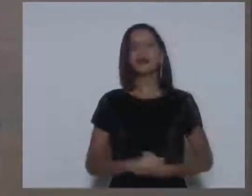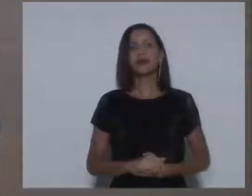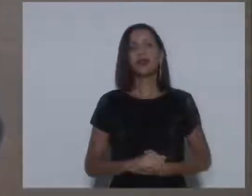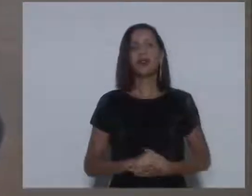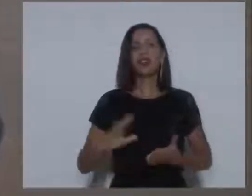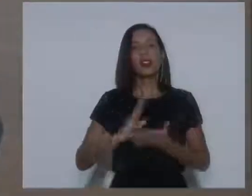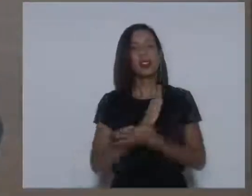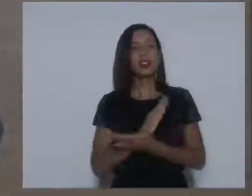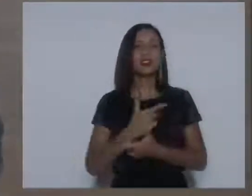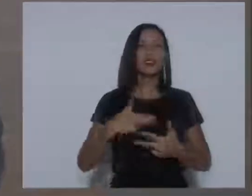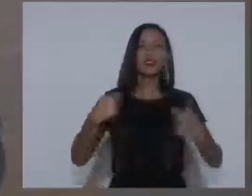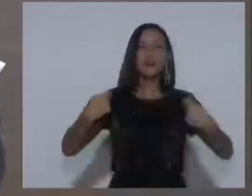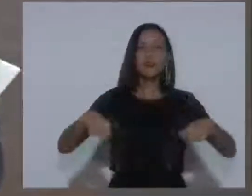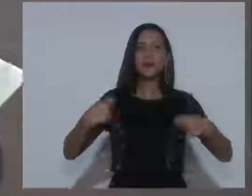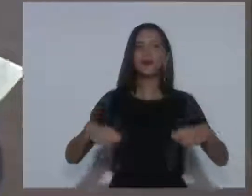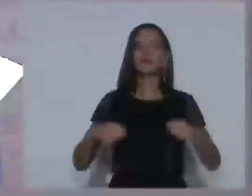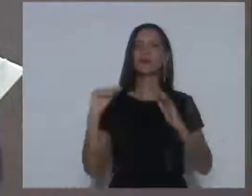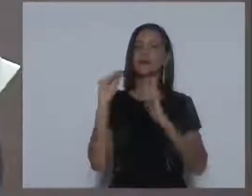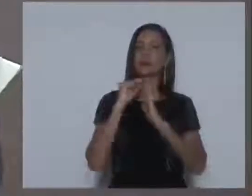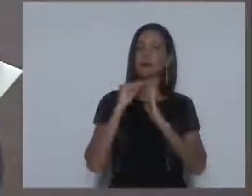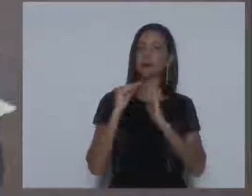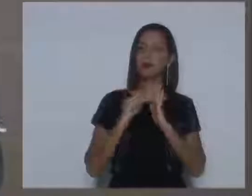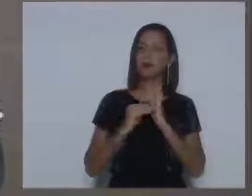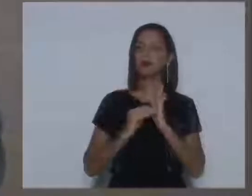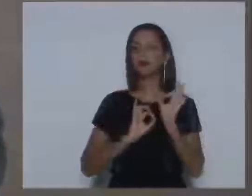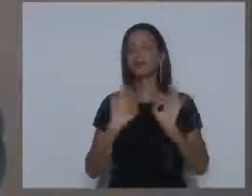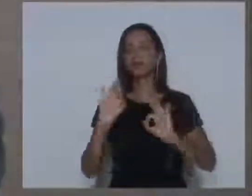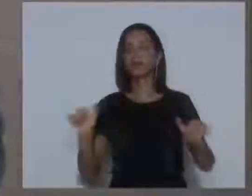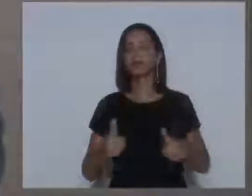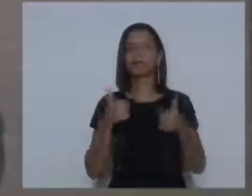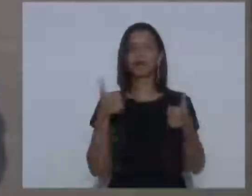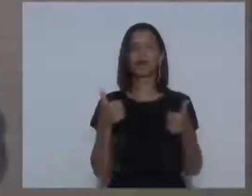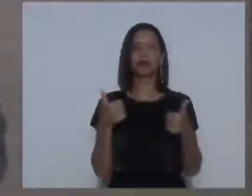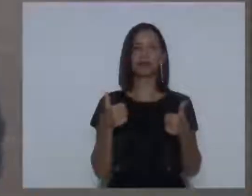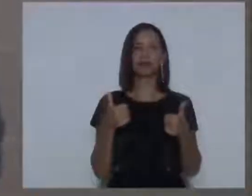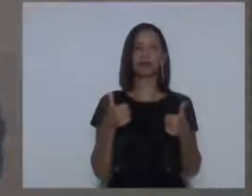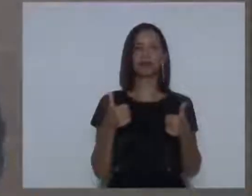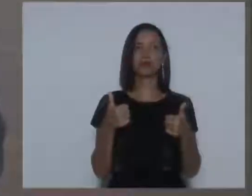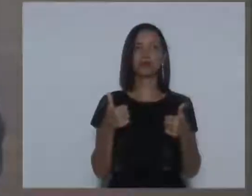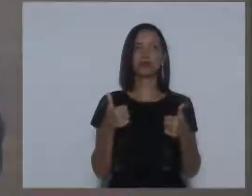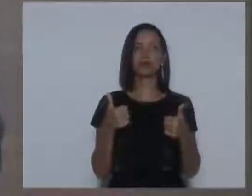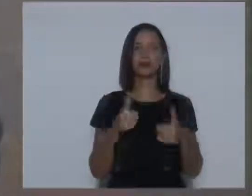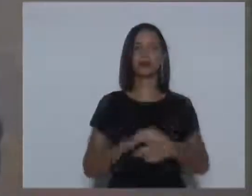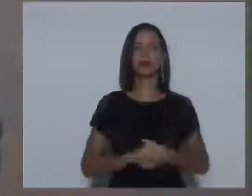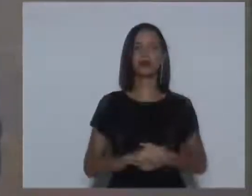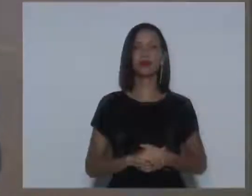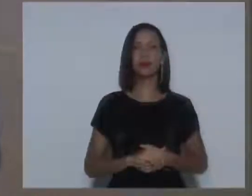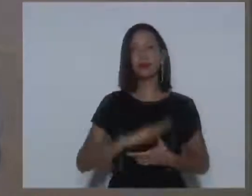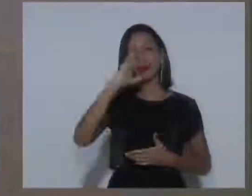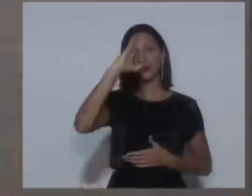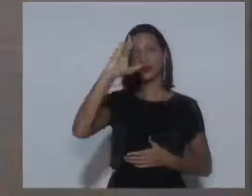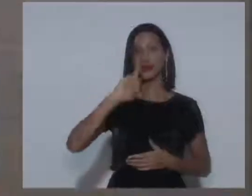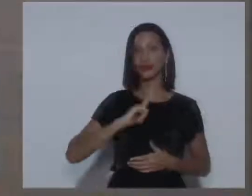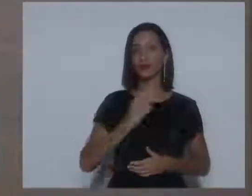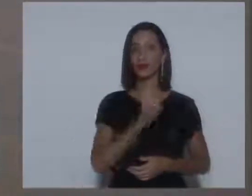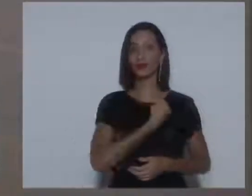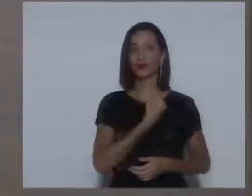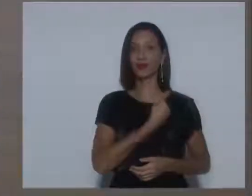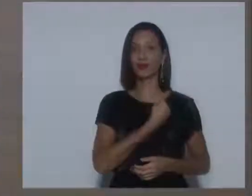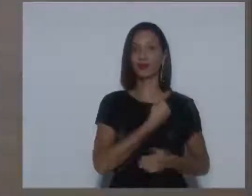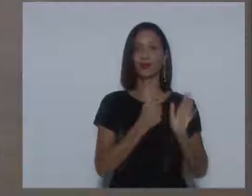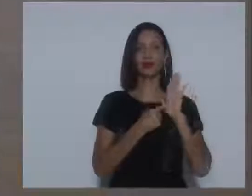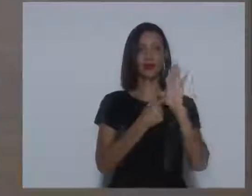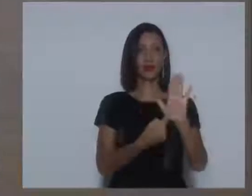algumas coisas precisam ser coerentes, precisa ajustar, inclusive, os números que ele faz menção aqui